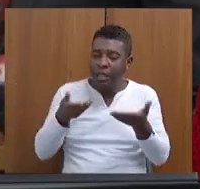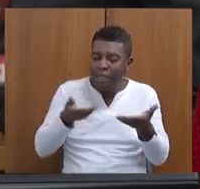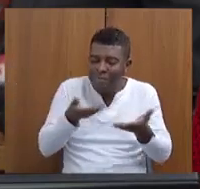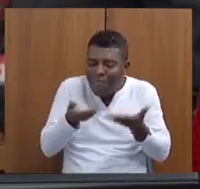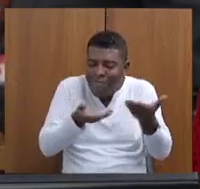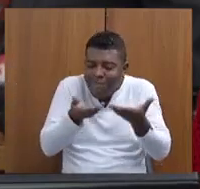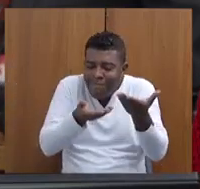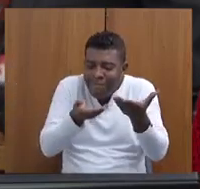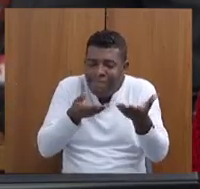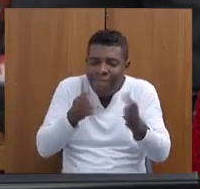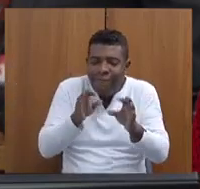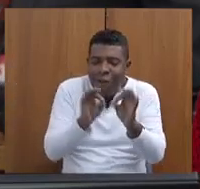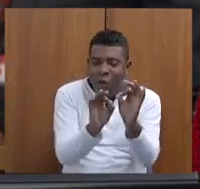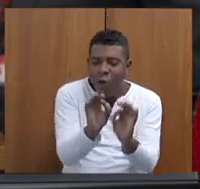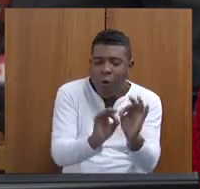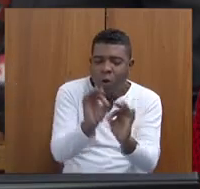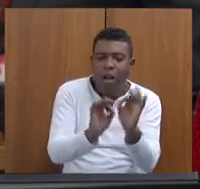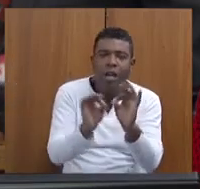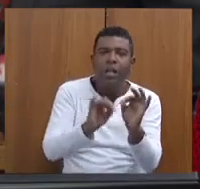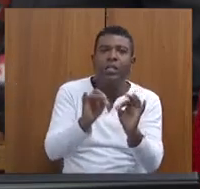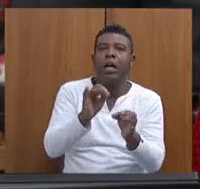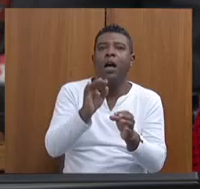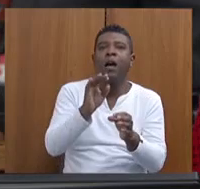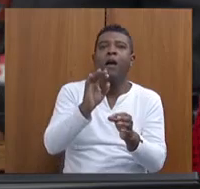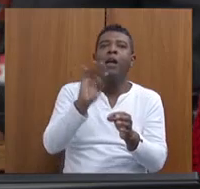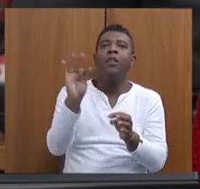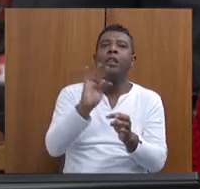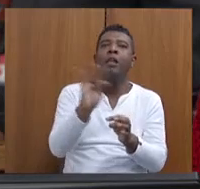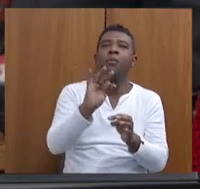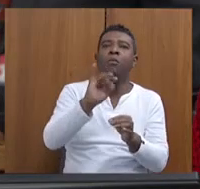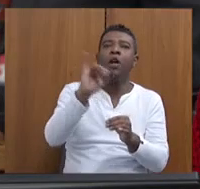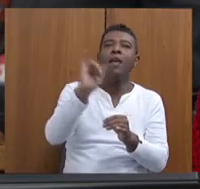cada PL por nós temos um imposto